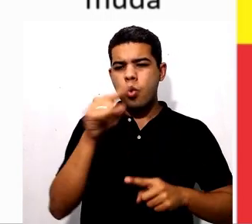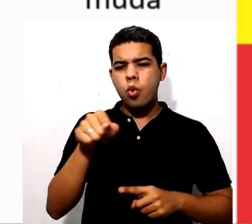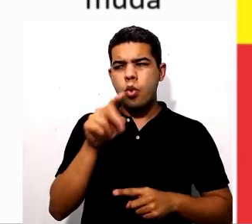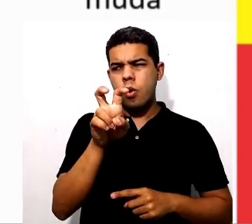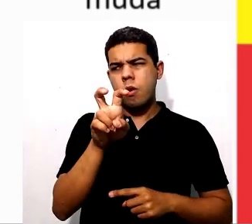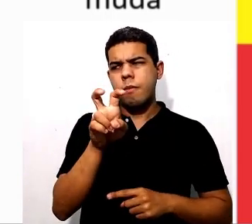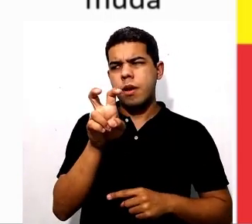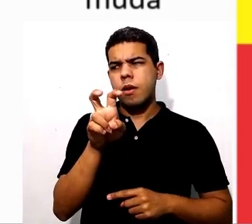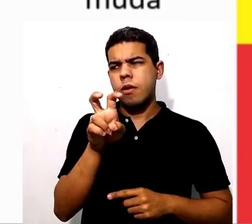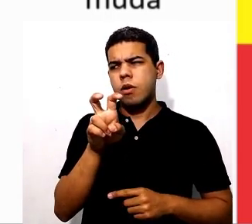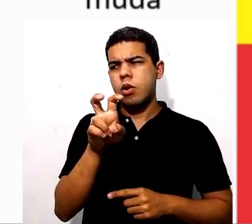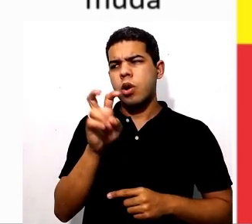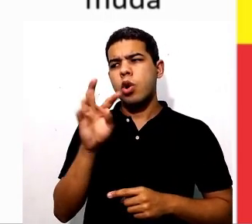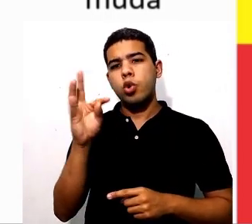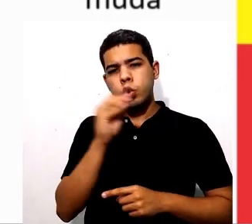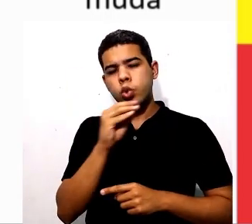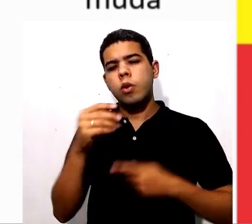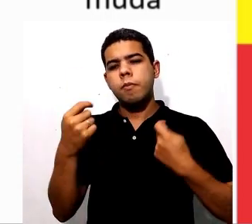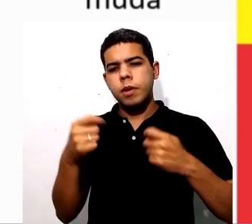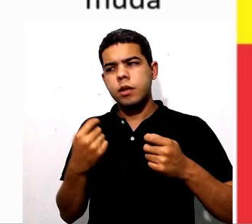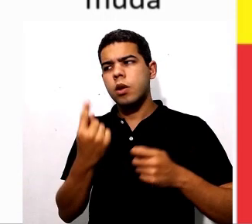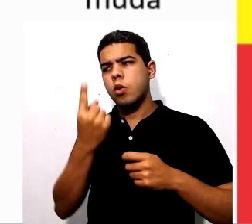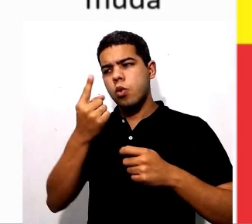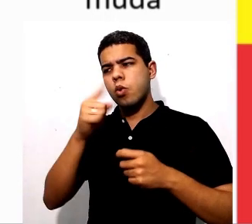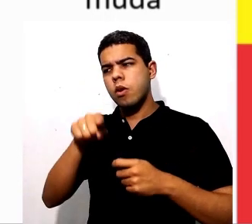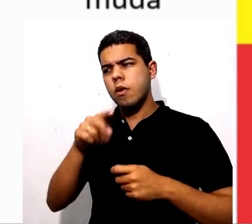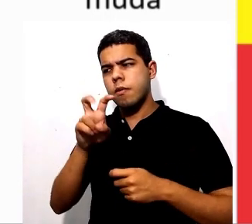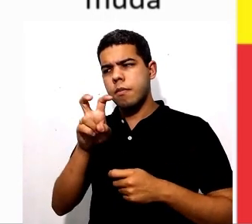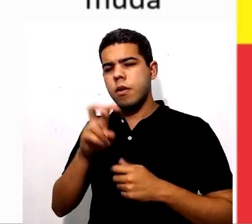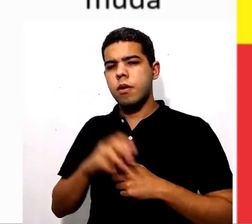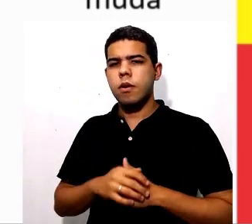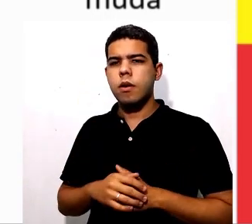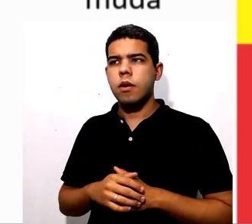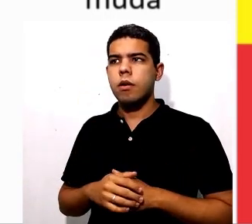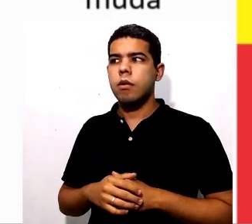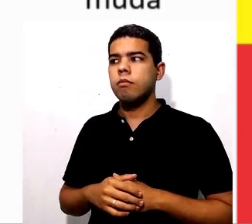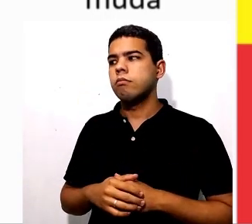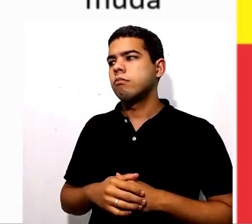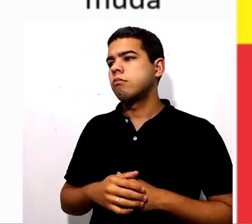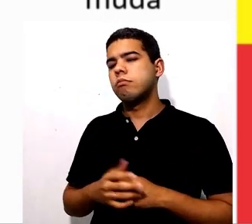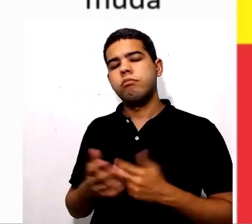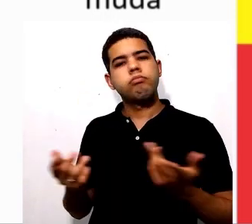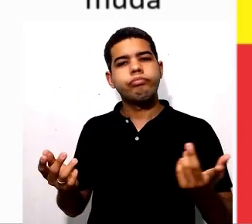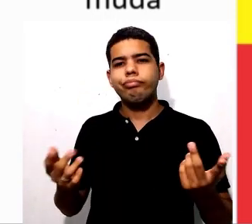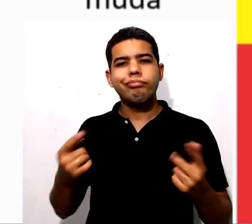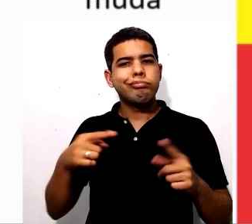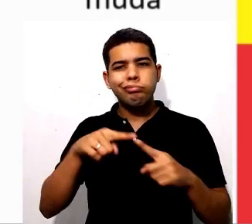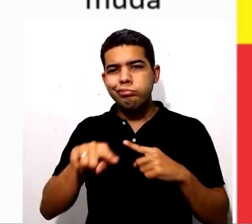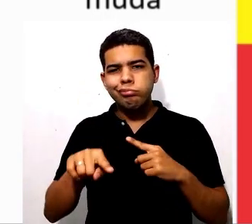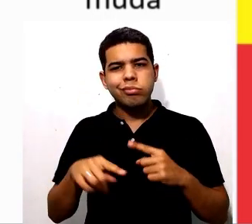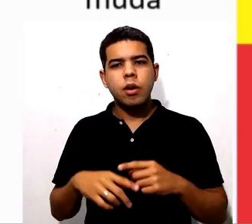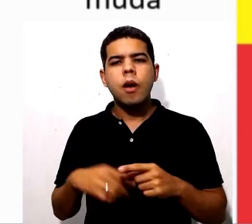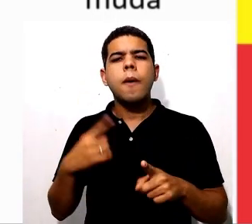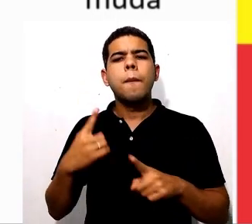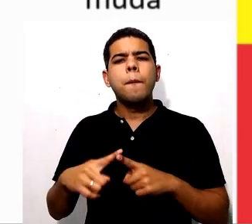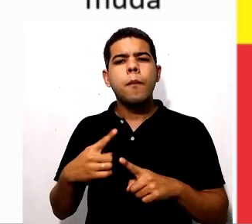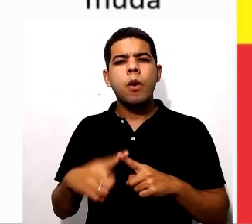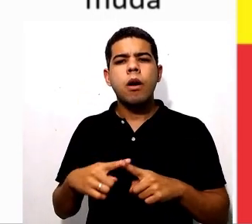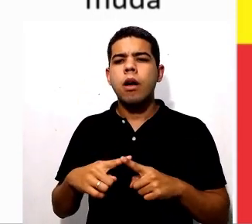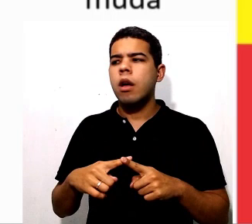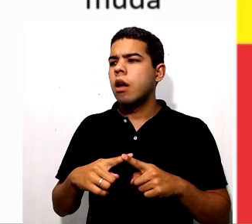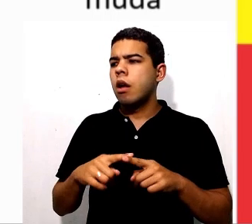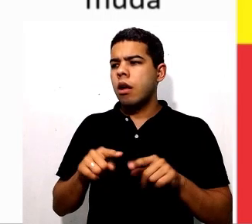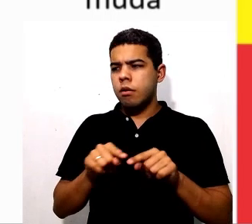que multiplicar. Então, ó, beleza? Aqui não é por quê? Porque não mantém a proporção. Se você vê os outros